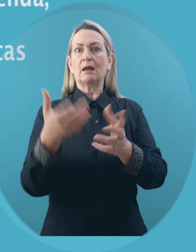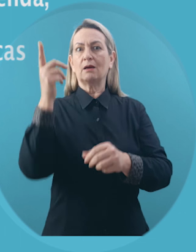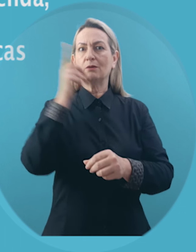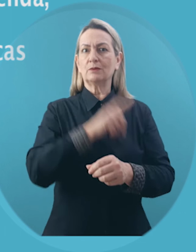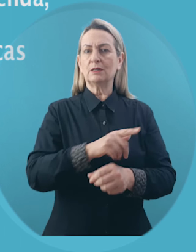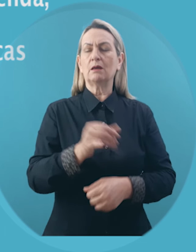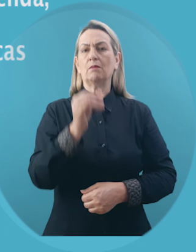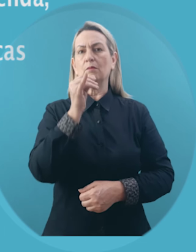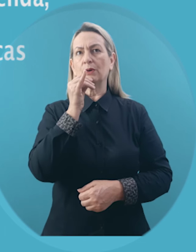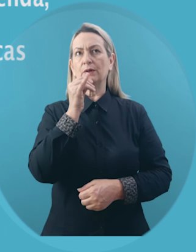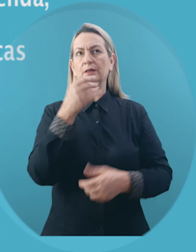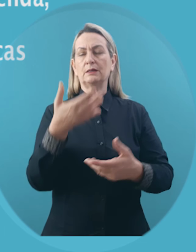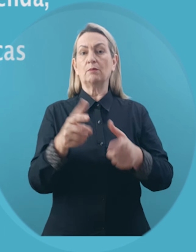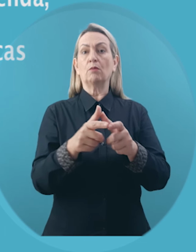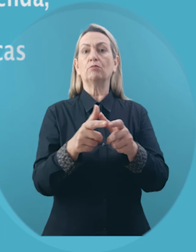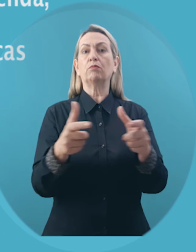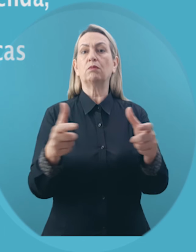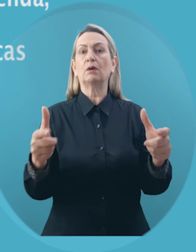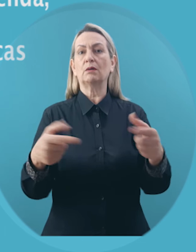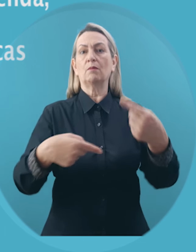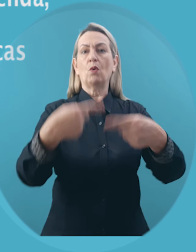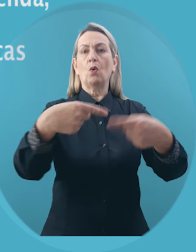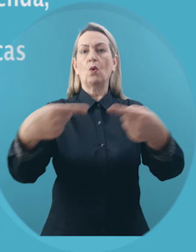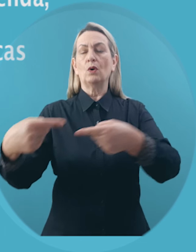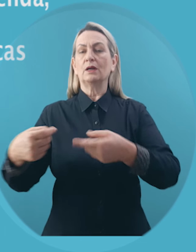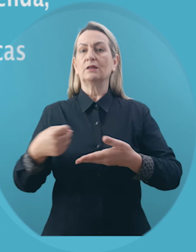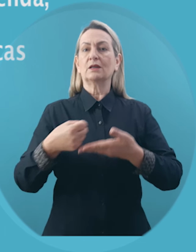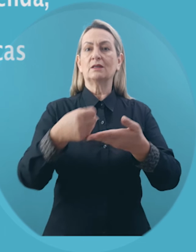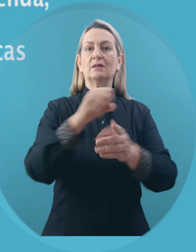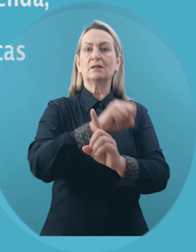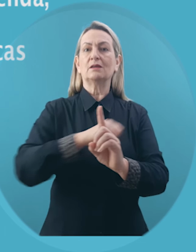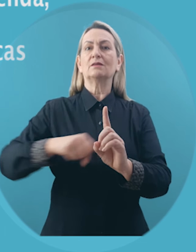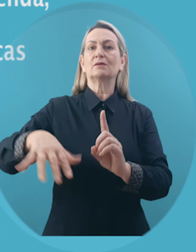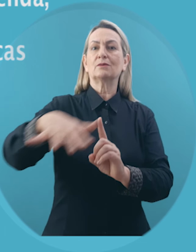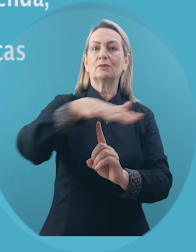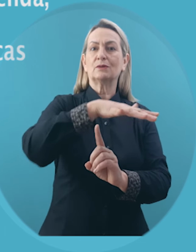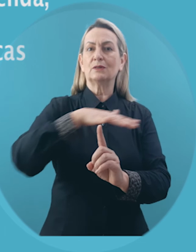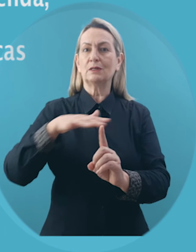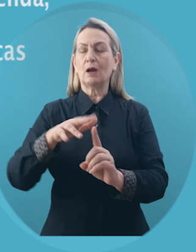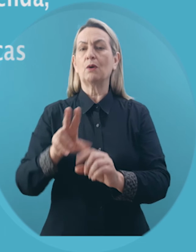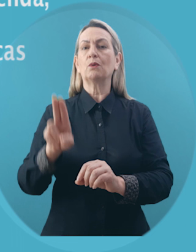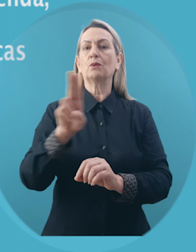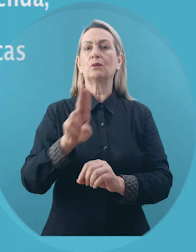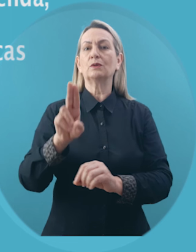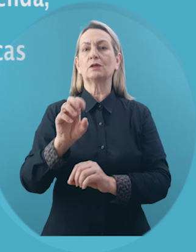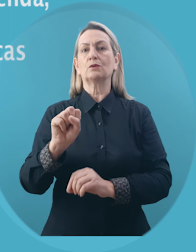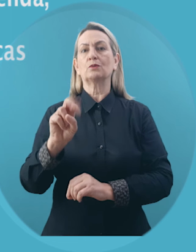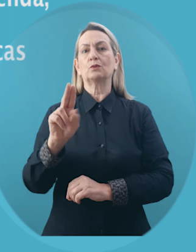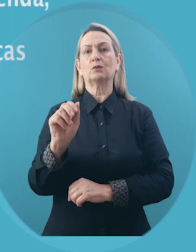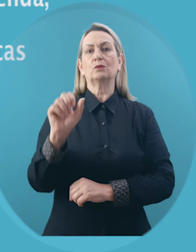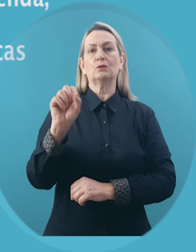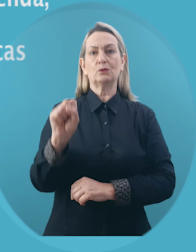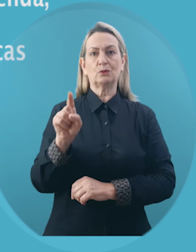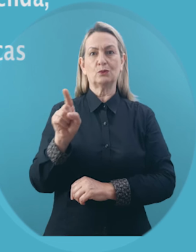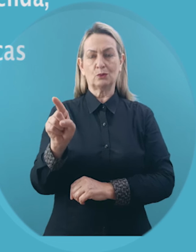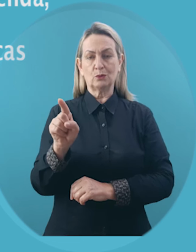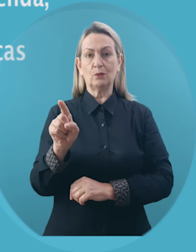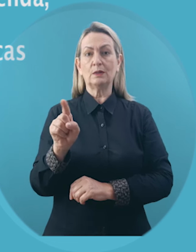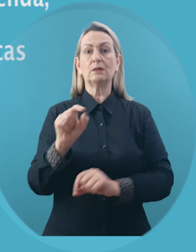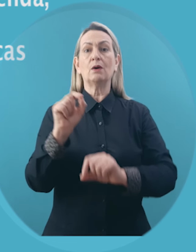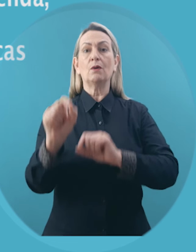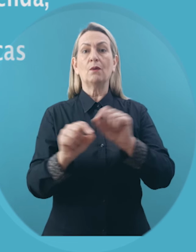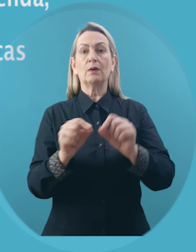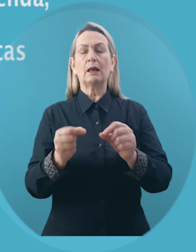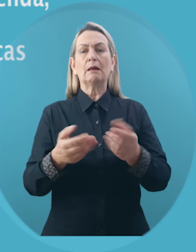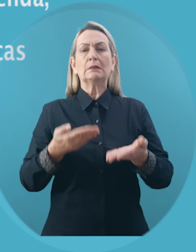propósitos que querem atingir como por exemplo ampliação da política de assistência social através do sistema